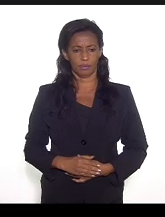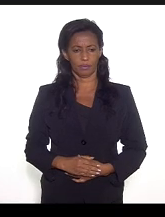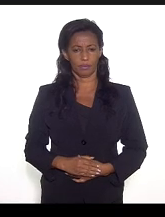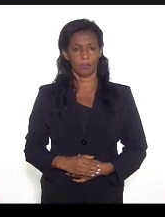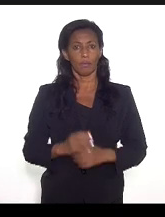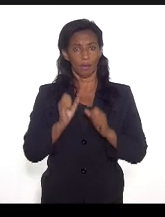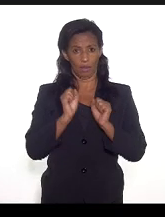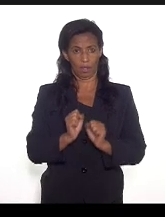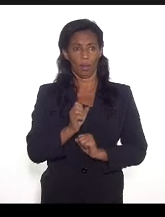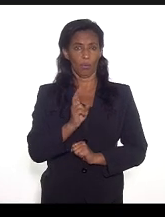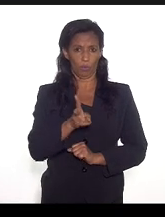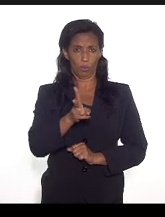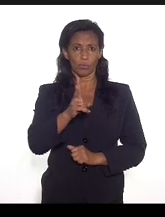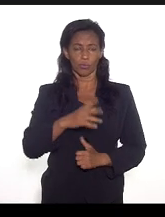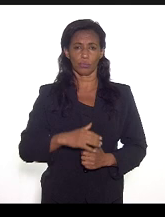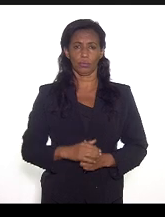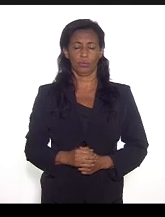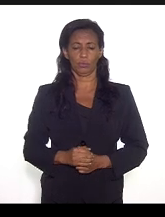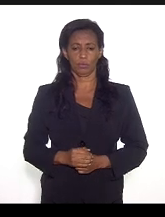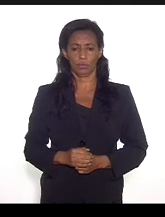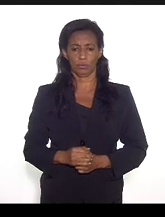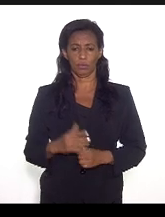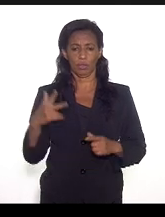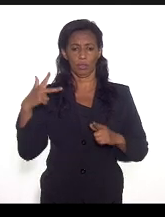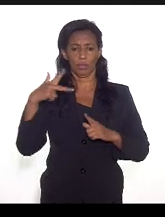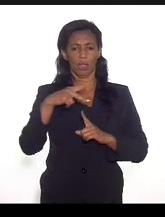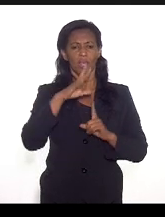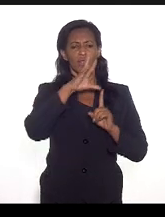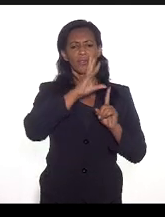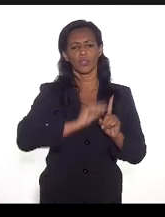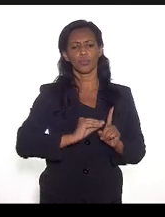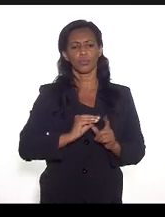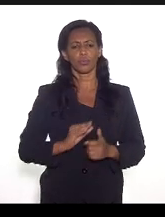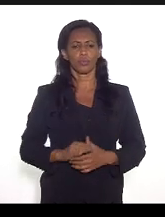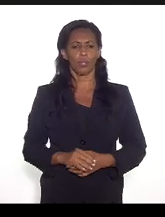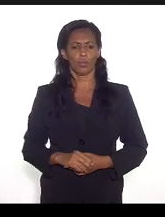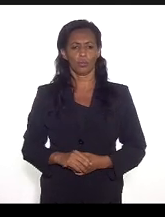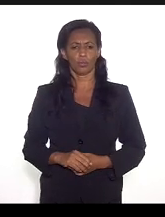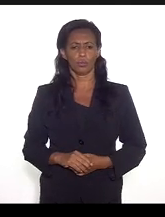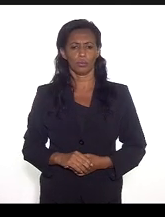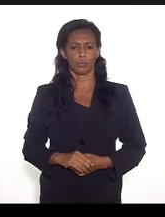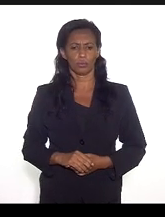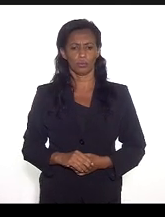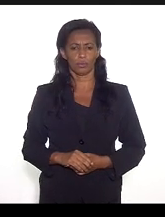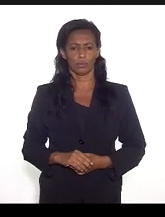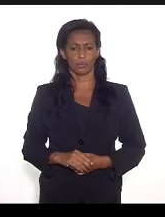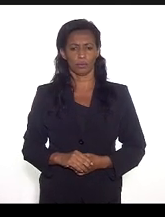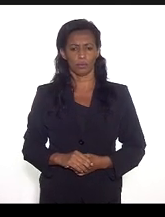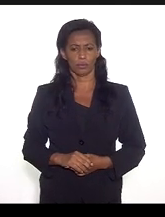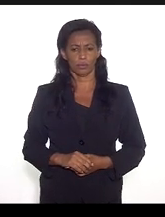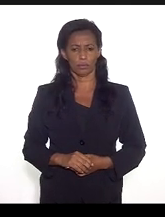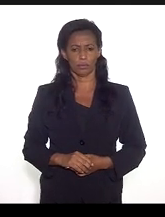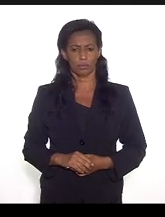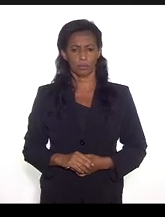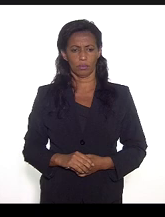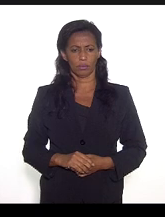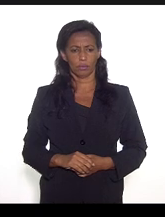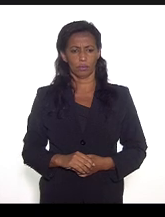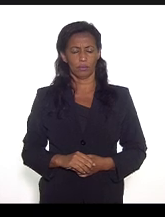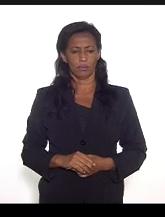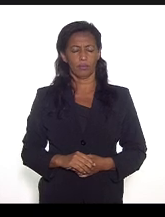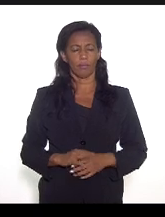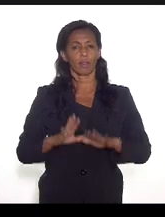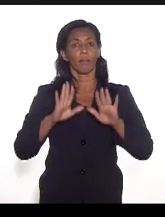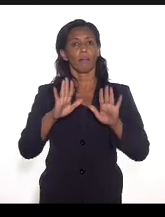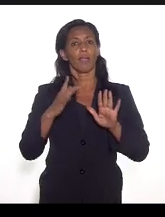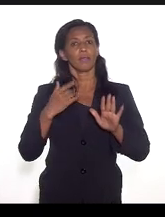Pode continuar, professor. Alguém, por gentileza, fecha o áudio, que eu acho que está aberto, vazando um som. Mas a